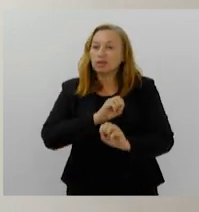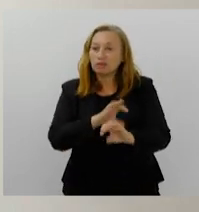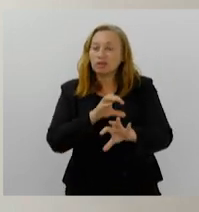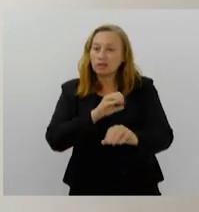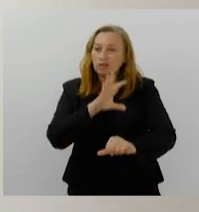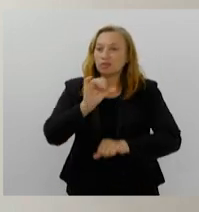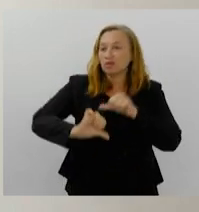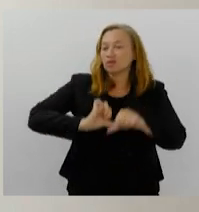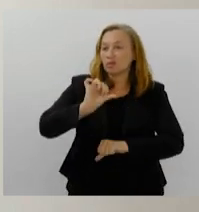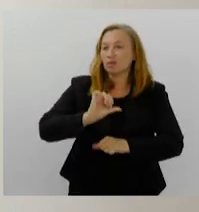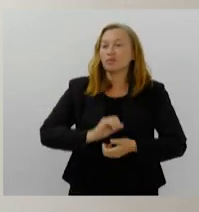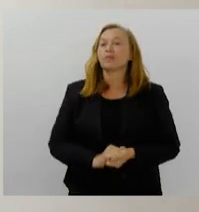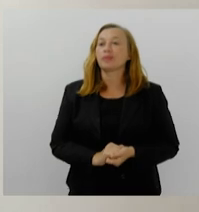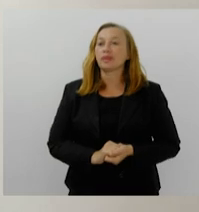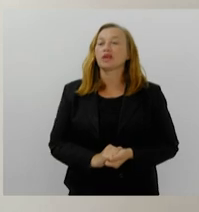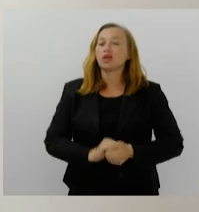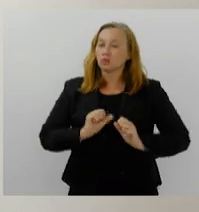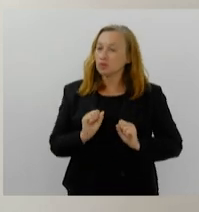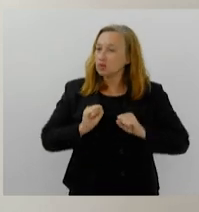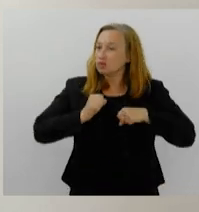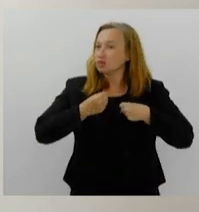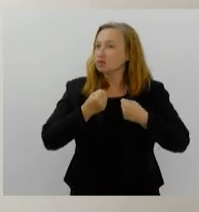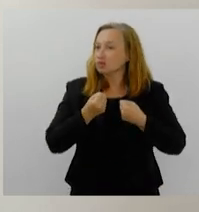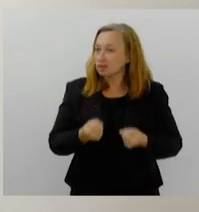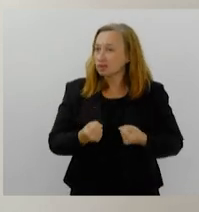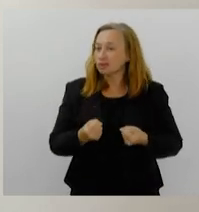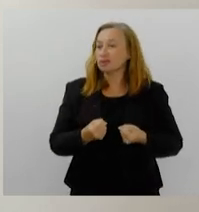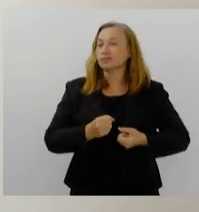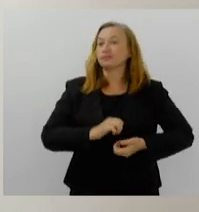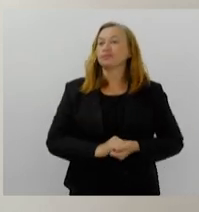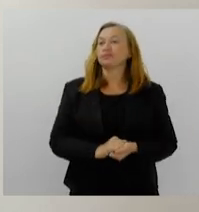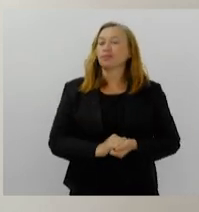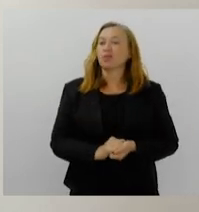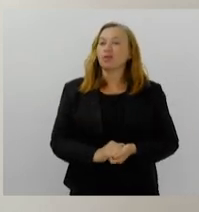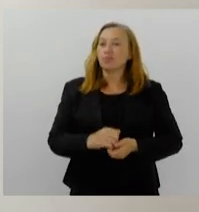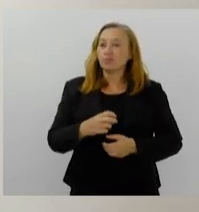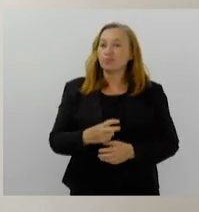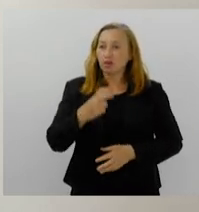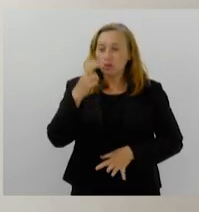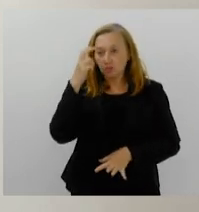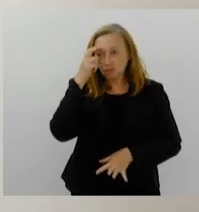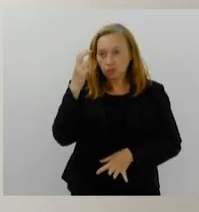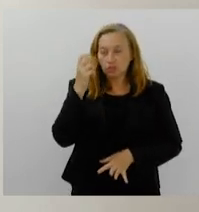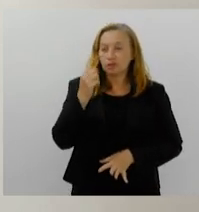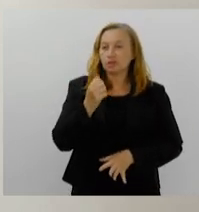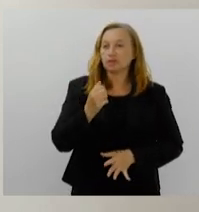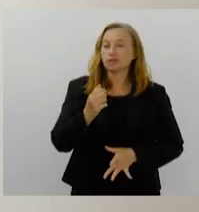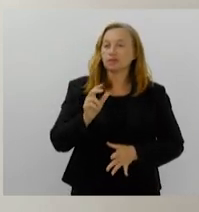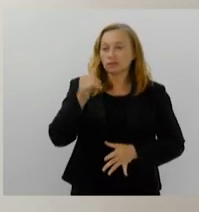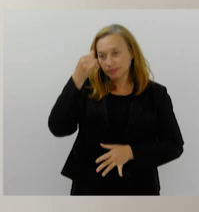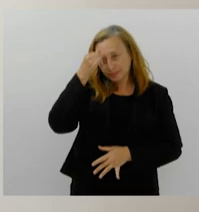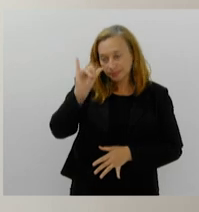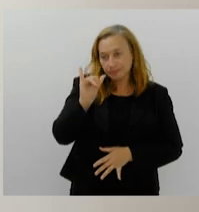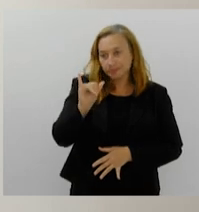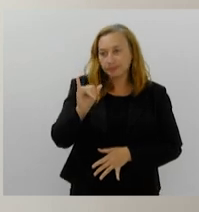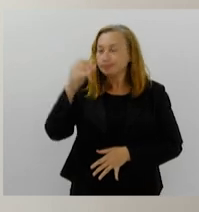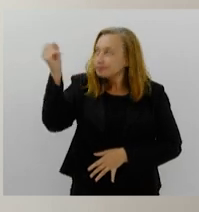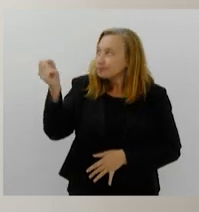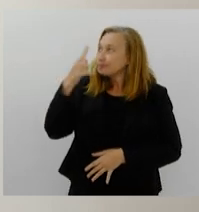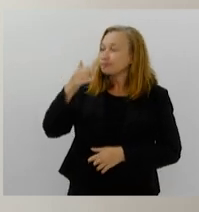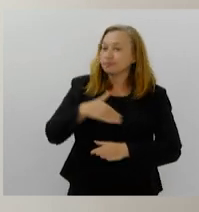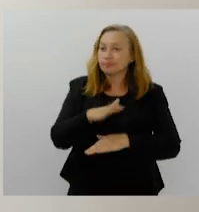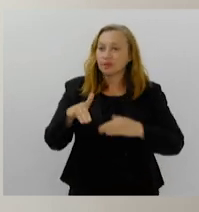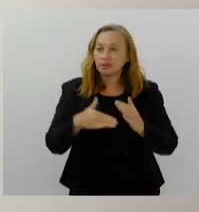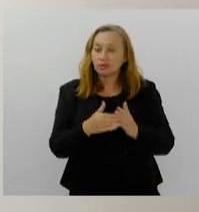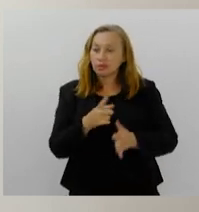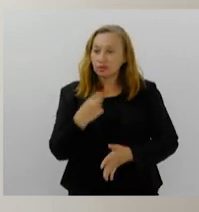social. A sua dedicação incansável em promover uma cultura de prevenção são um exemplo inspirador para todos e